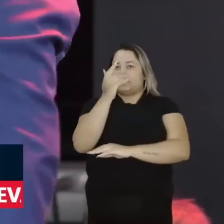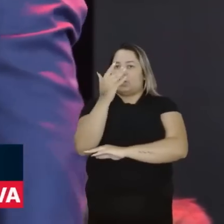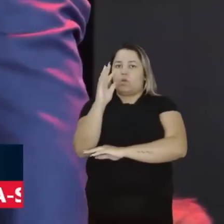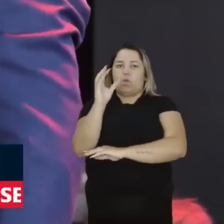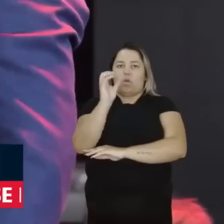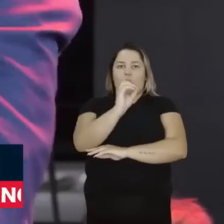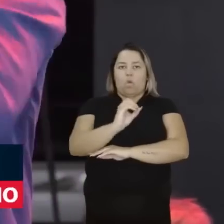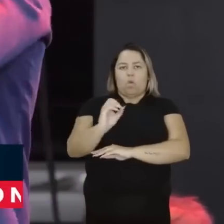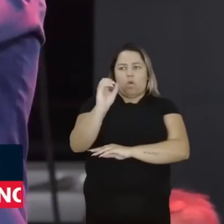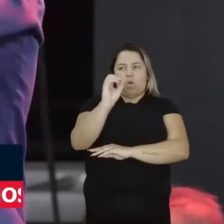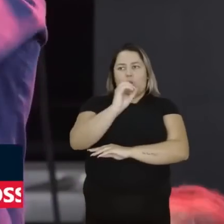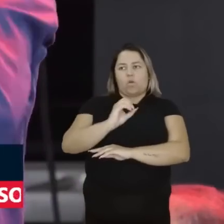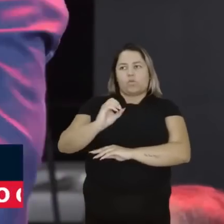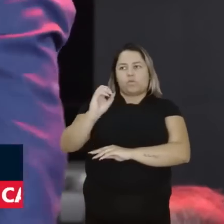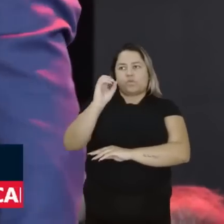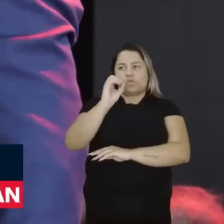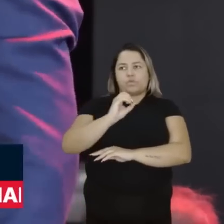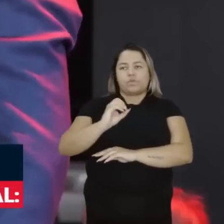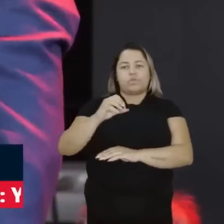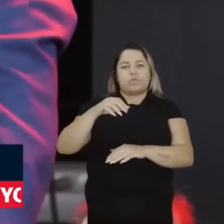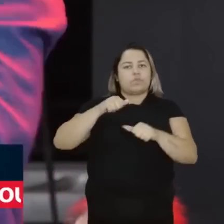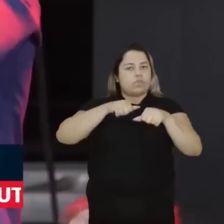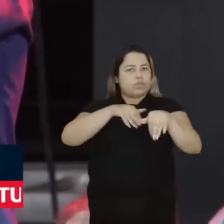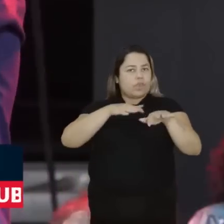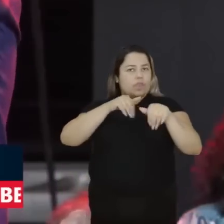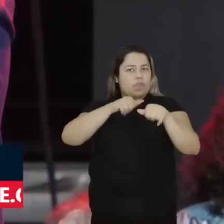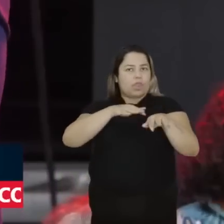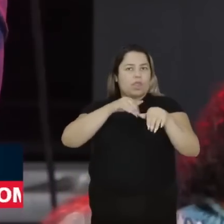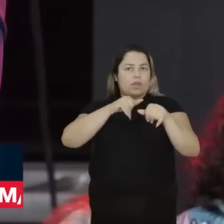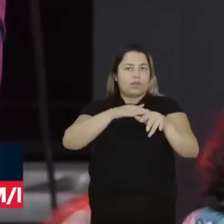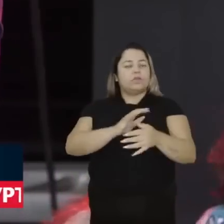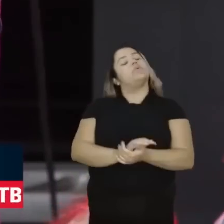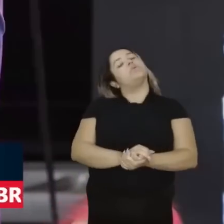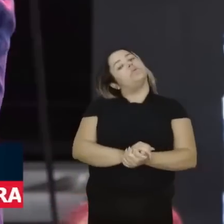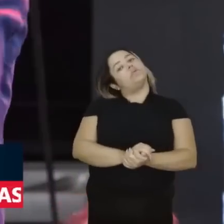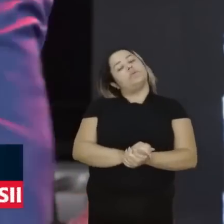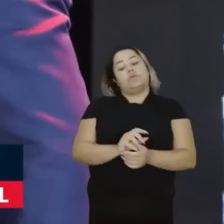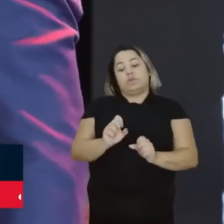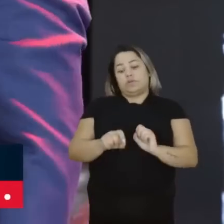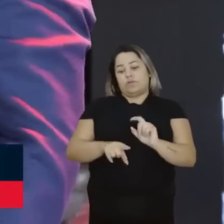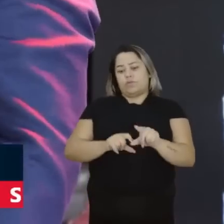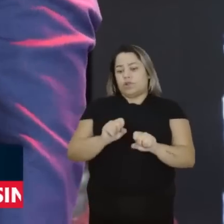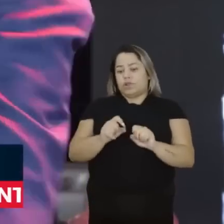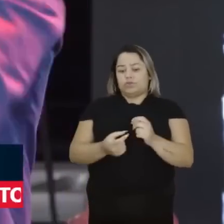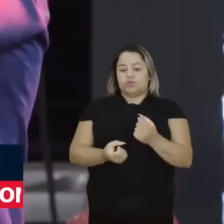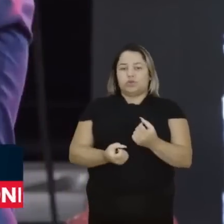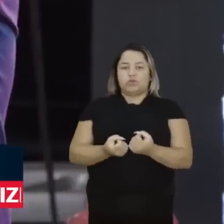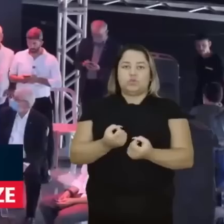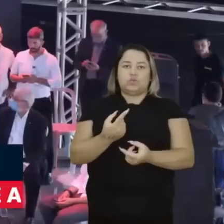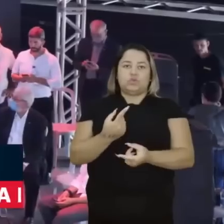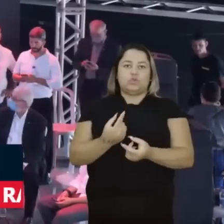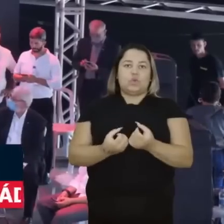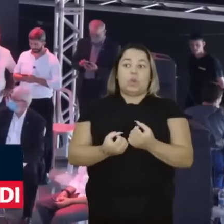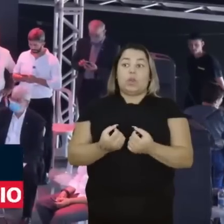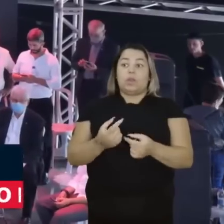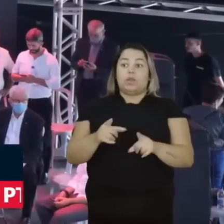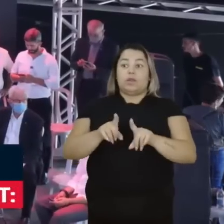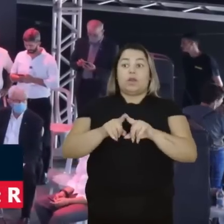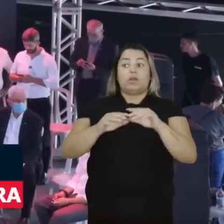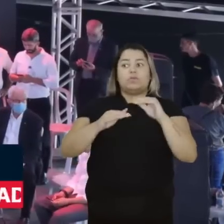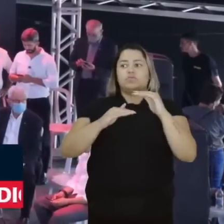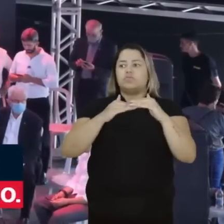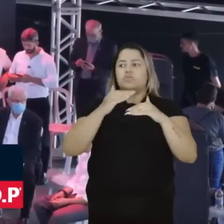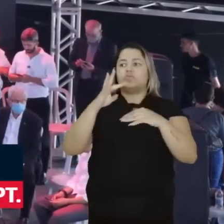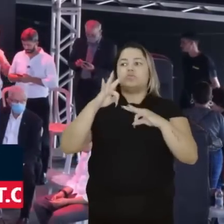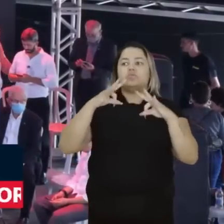Outubro, vai chegar o setembro, e esta semente que germinou, que está crescendo em todo o